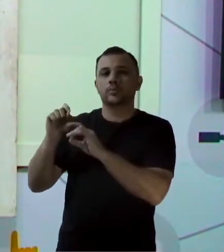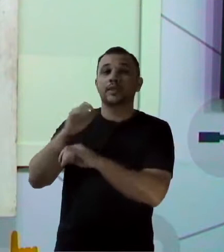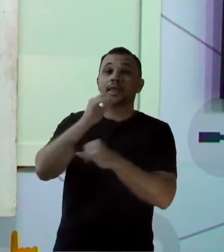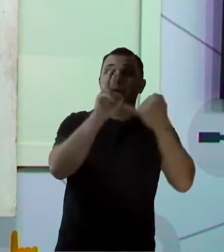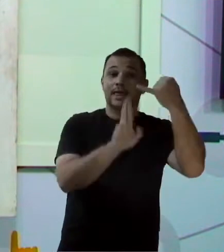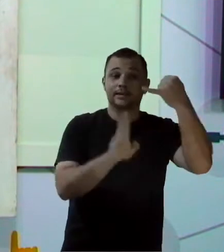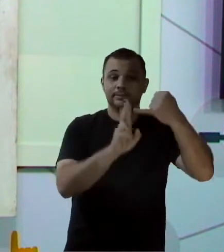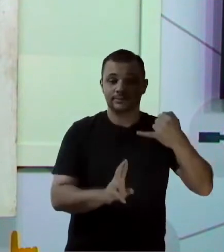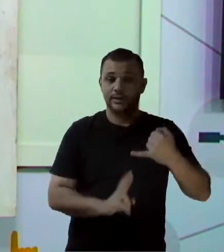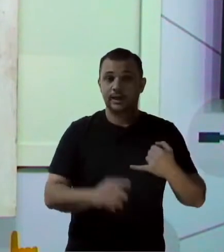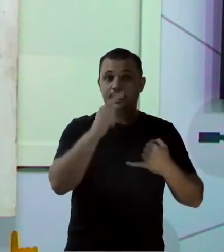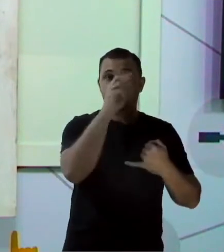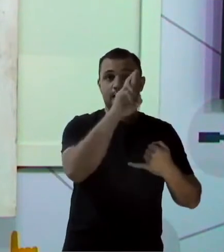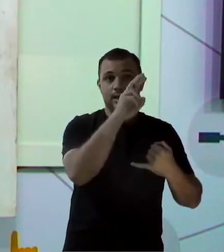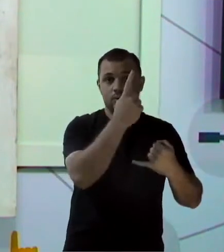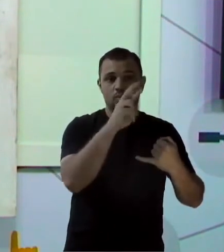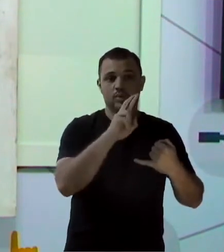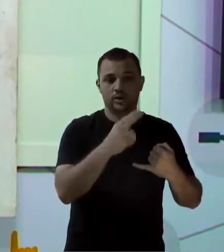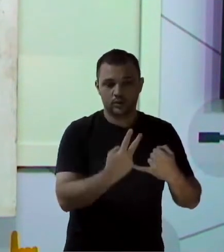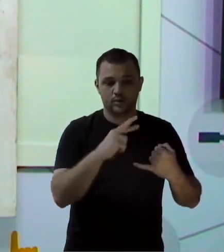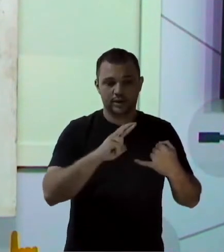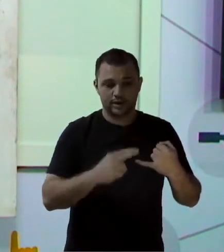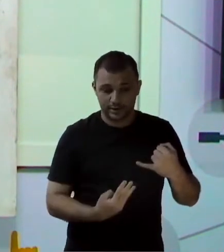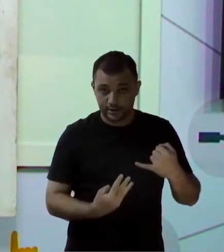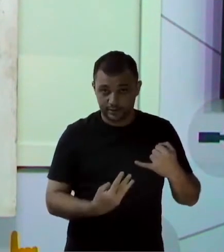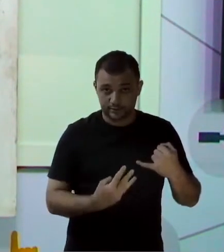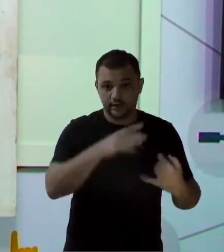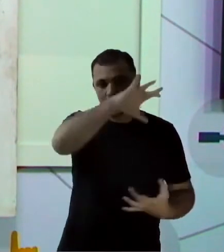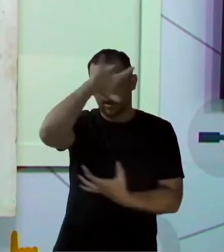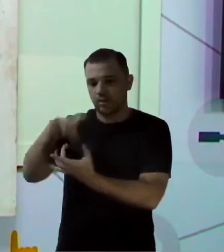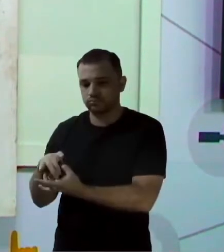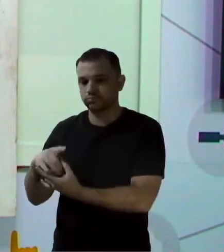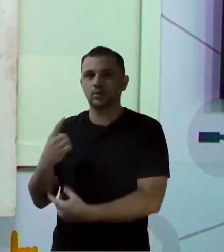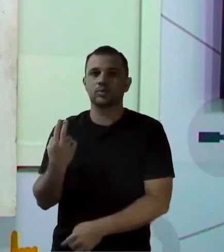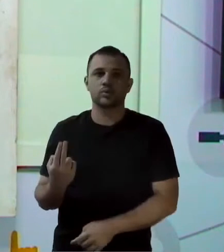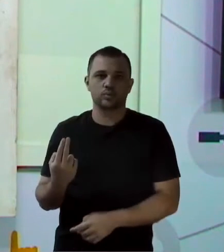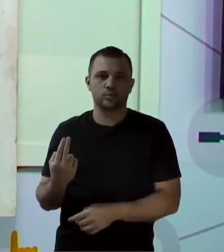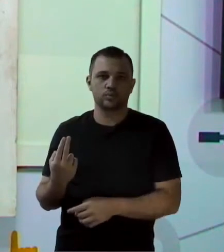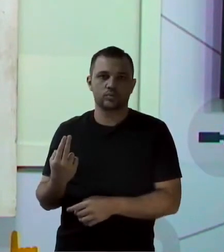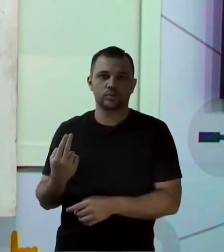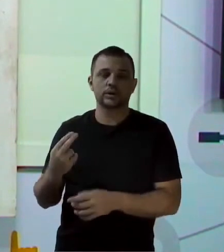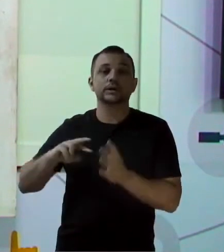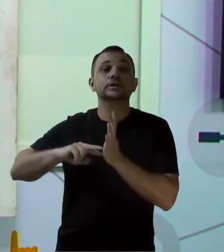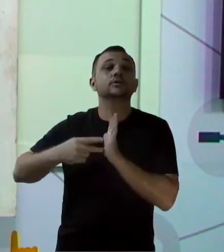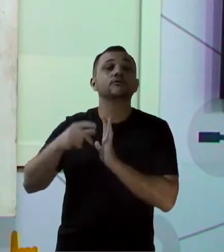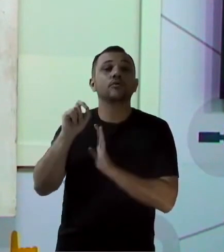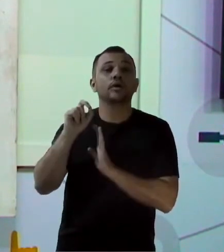a DDP é a mesma para todos os resistores. Tá? Não vai dividir